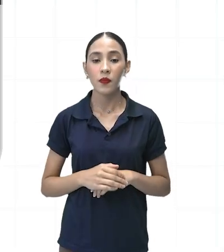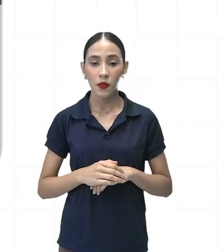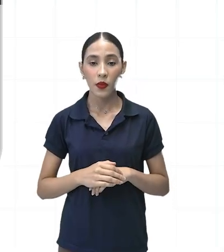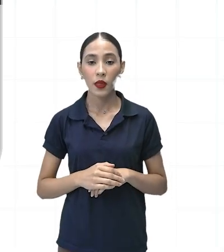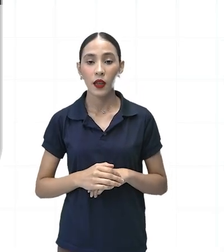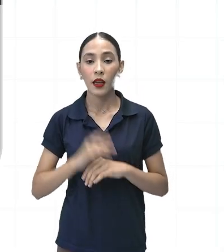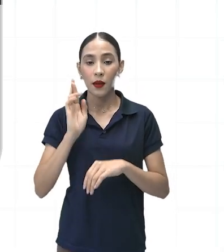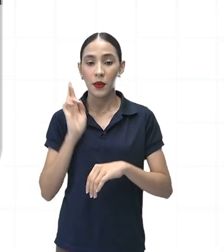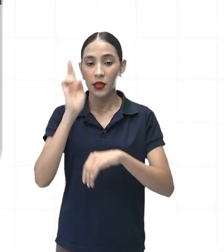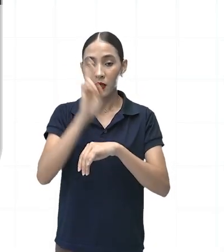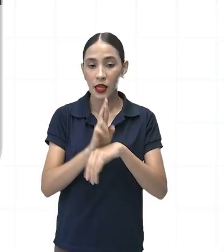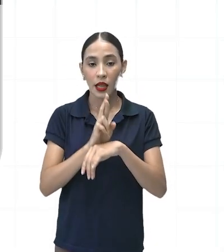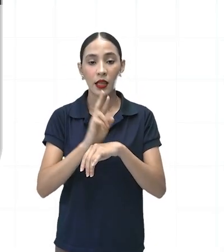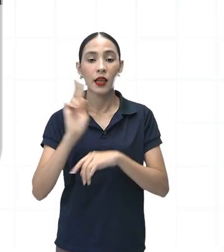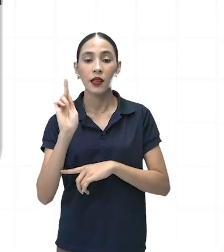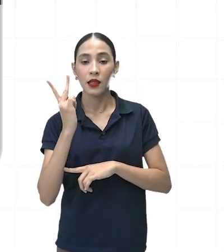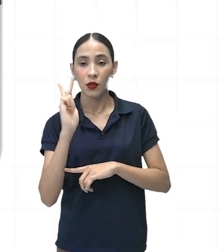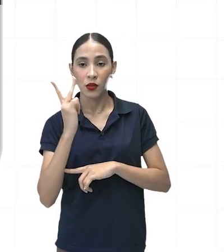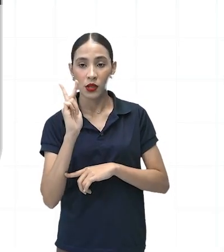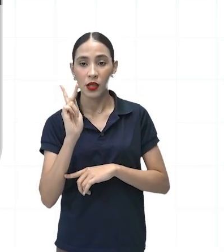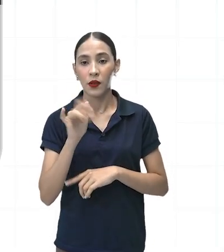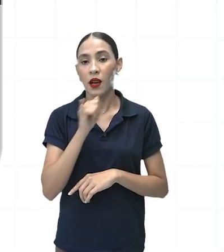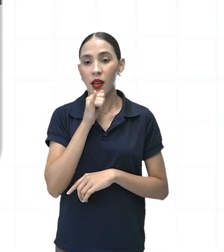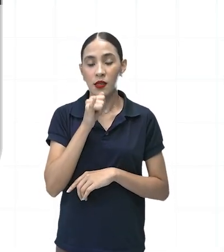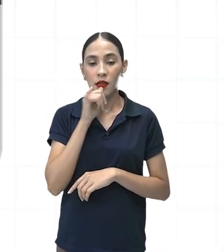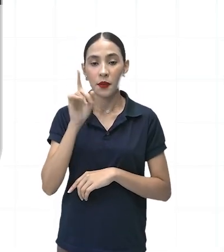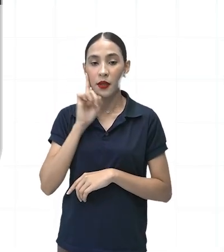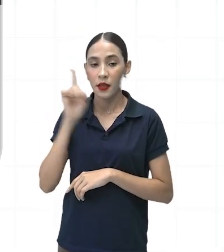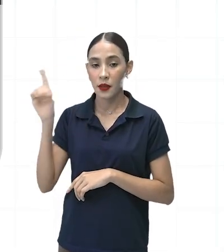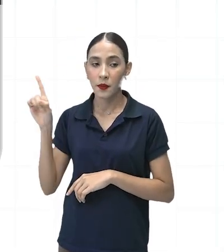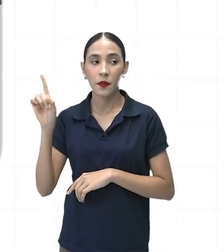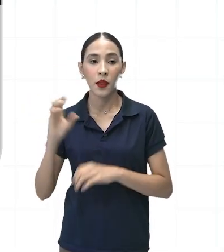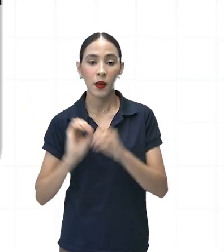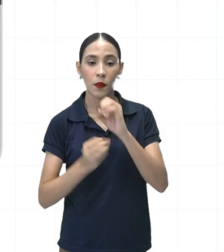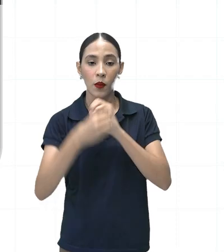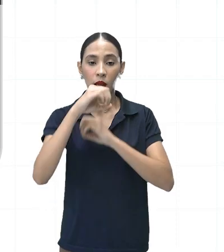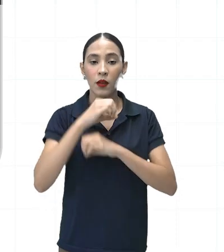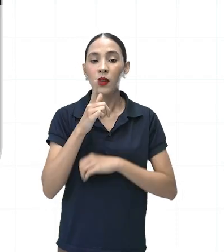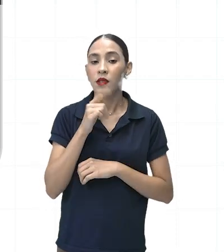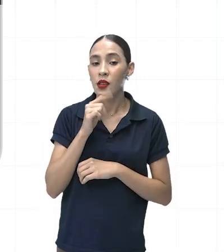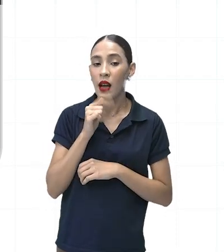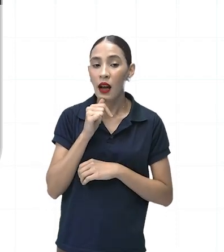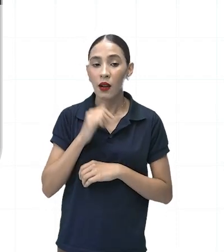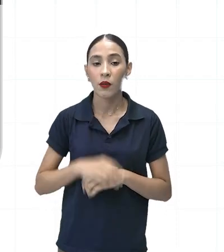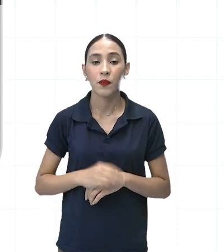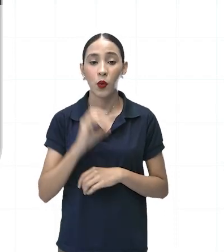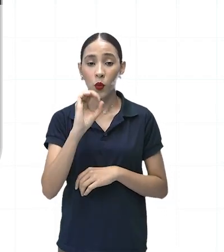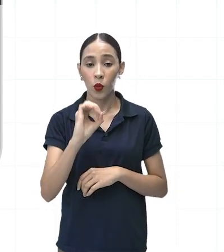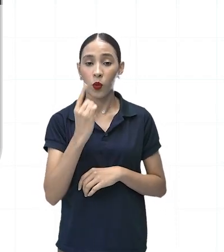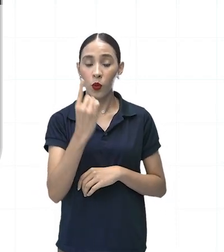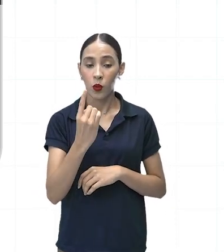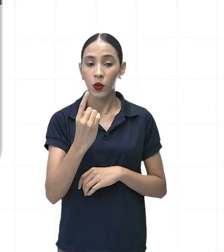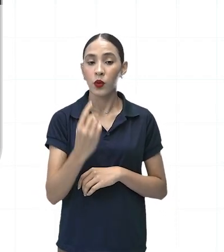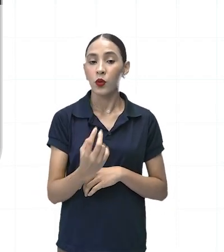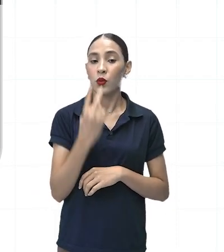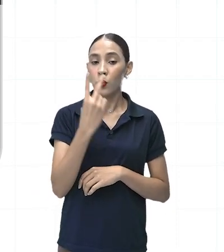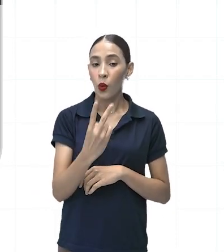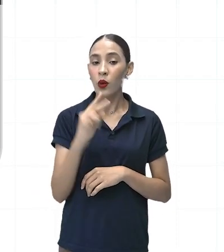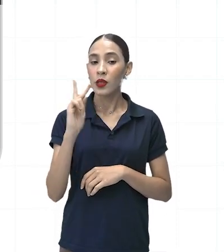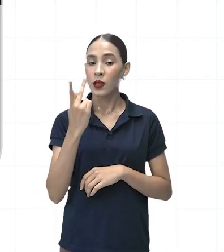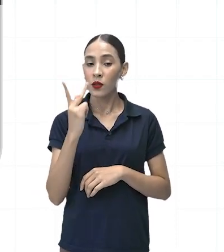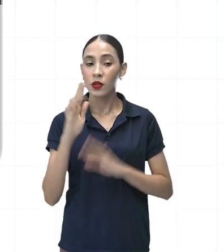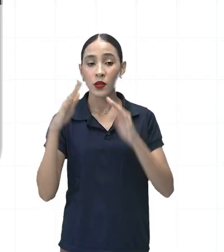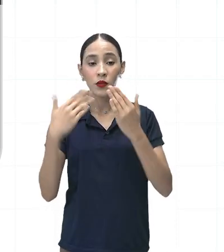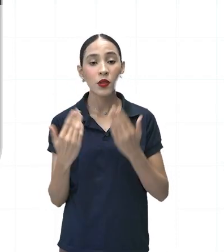seja, representada pelo hidrogênio, vejam vocês, a nossa molécula de água representada por um oxigênio e 2 hidrogênios.